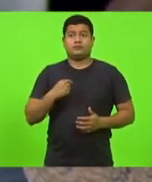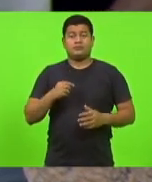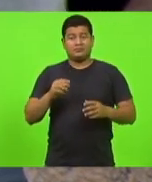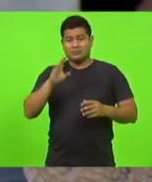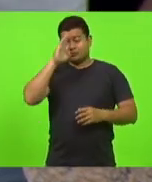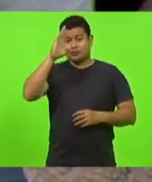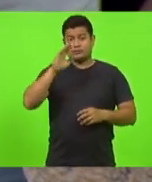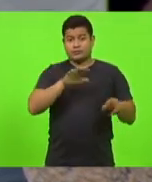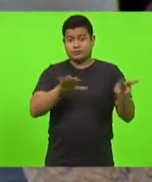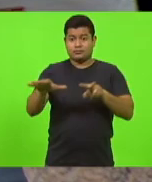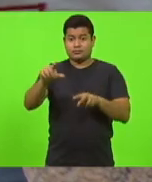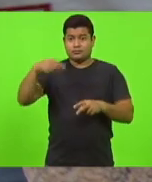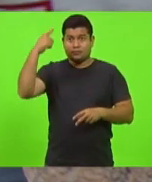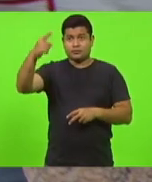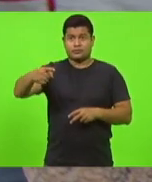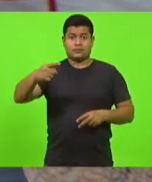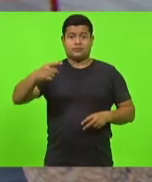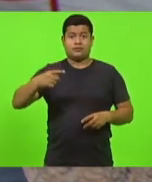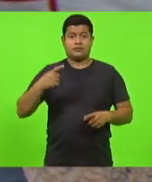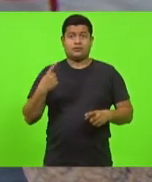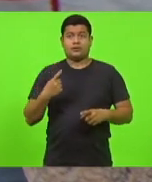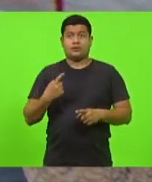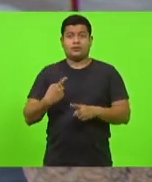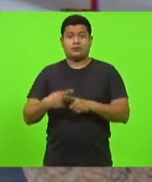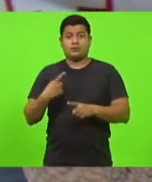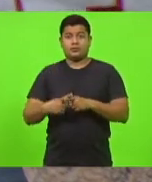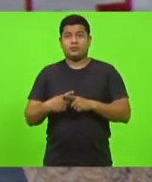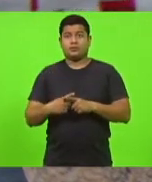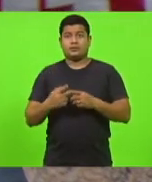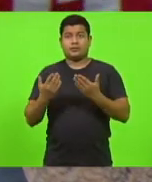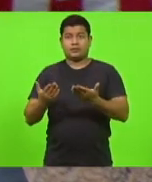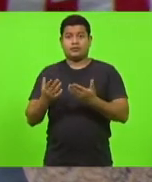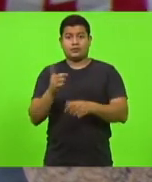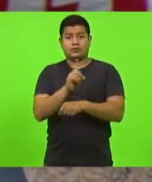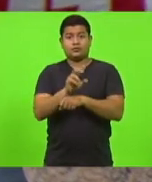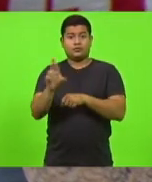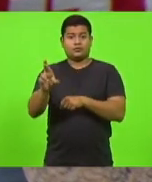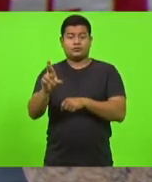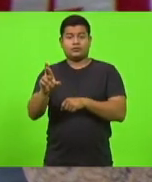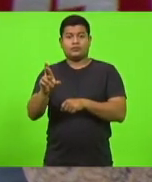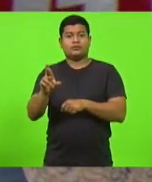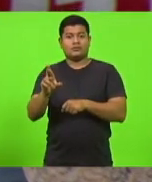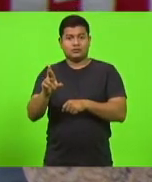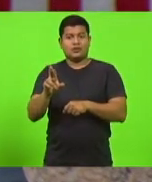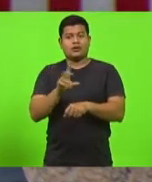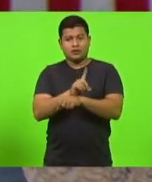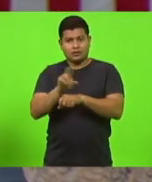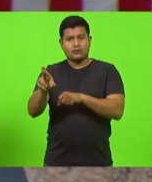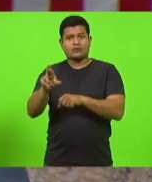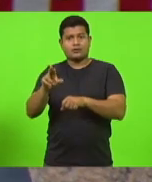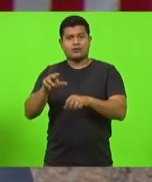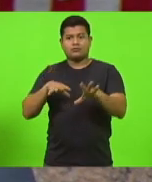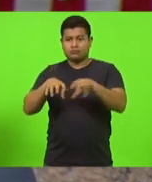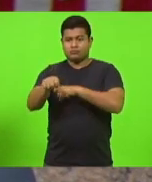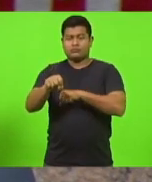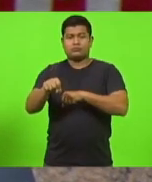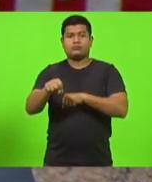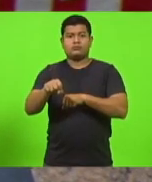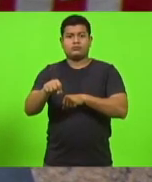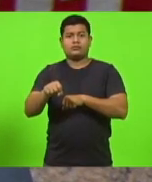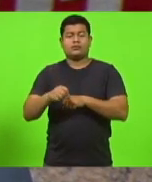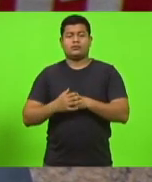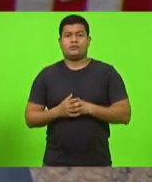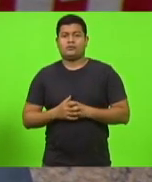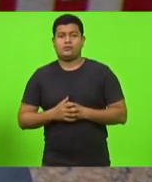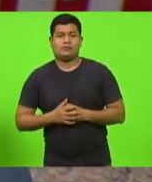porque quem não sabe desse valor é o valor de um profissional que fez um doutorado. Poucas pessoas sabem o que é o sacrifício, é caminhar sobre o fogo